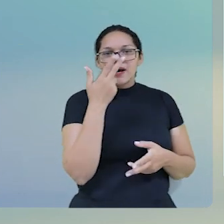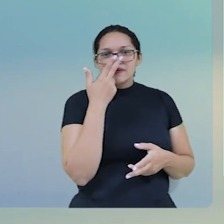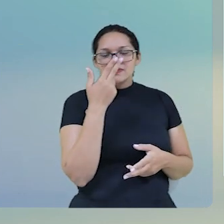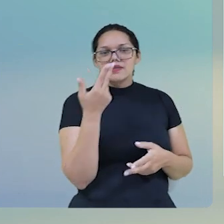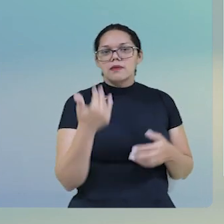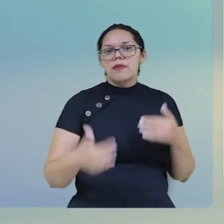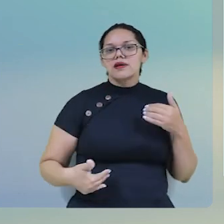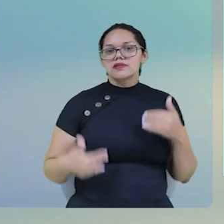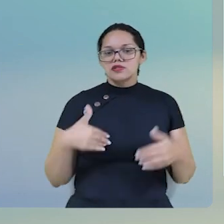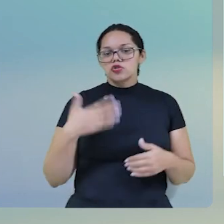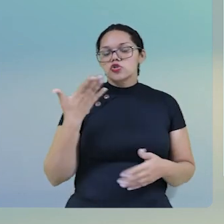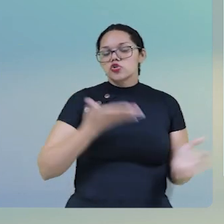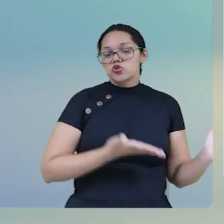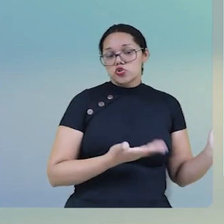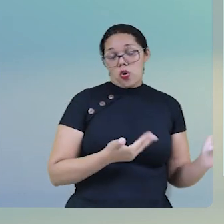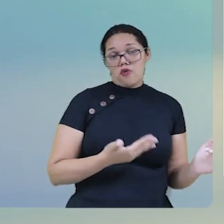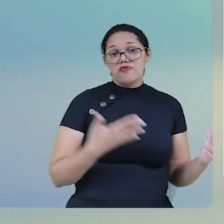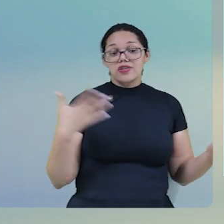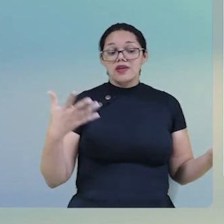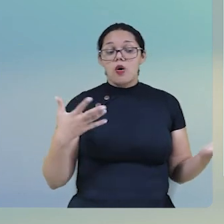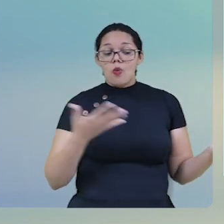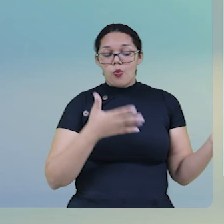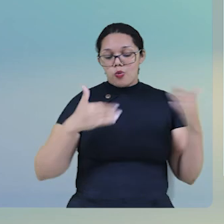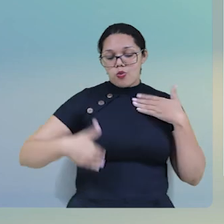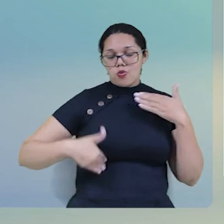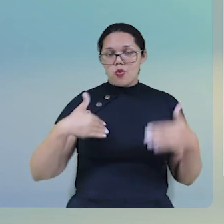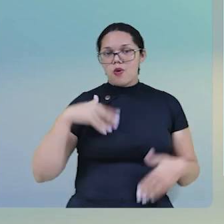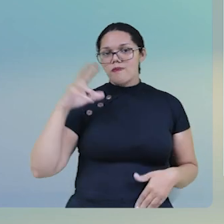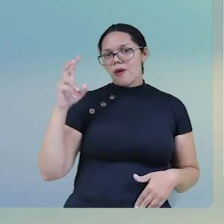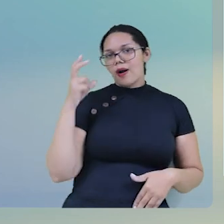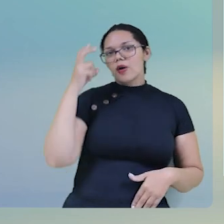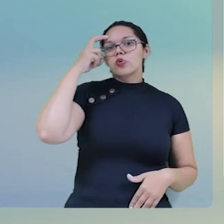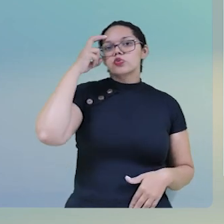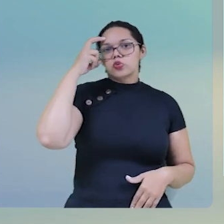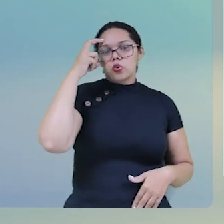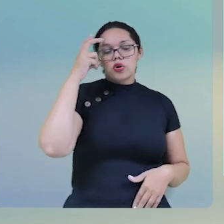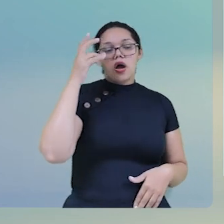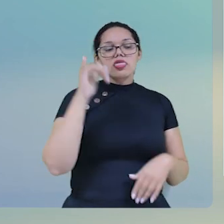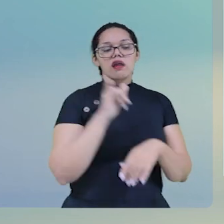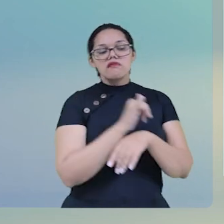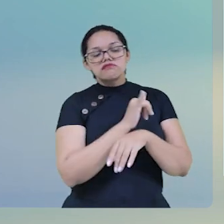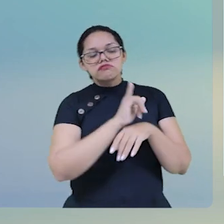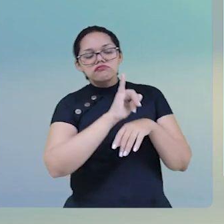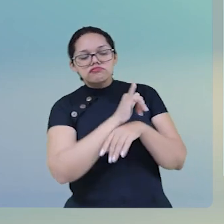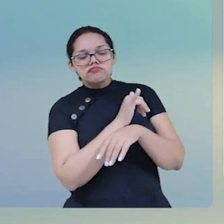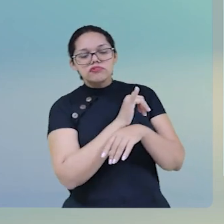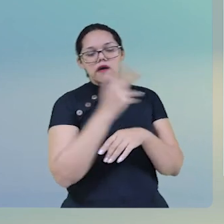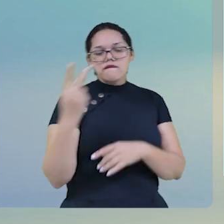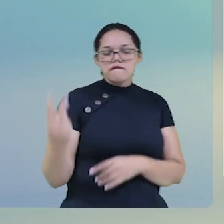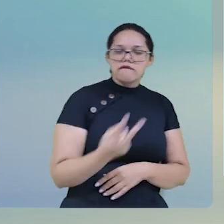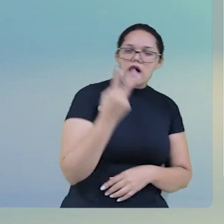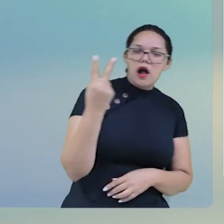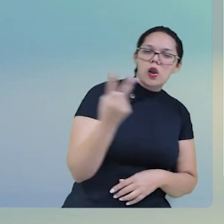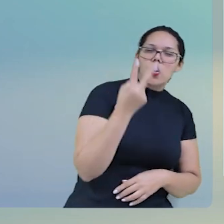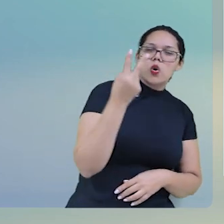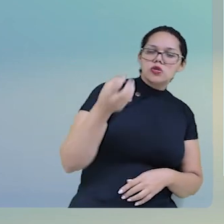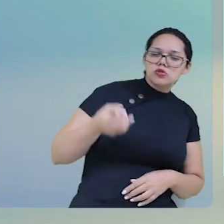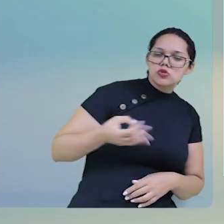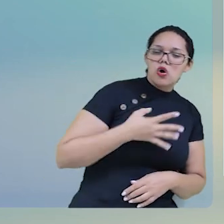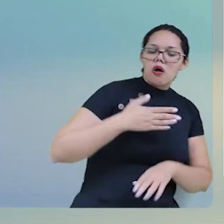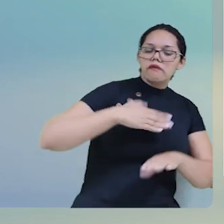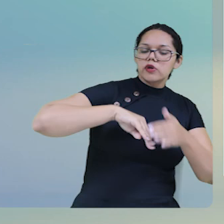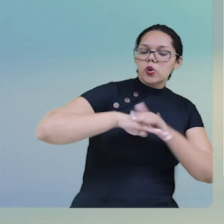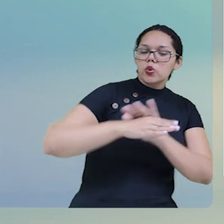é uma síntese da cultura, pois através do seu corpo, o ser humano vai assimilando e se apropriando dos valores, normas e